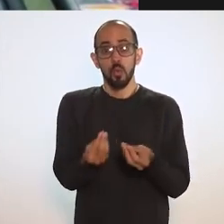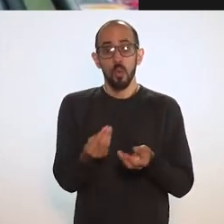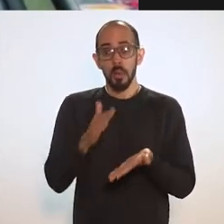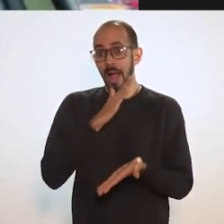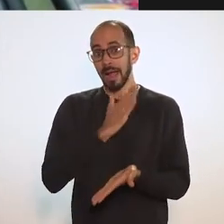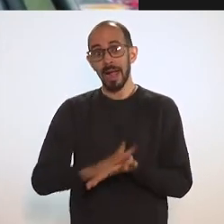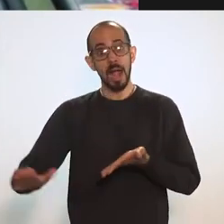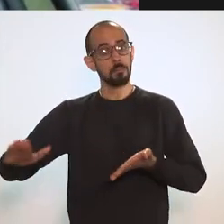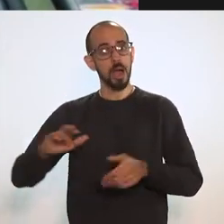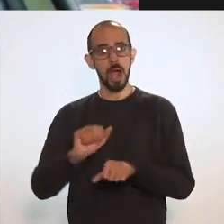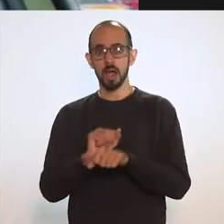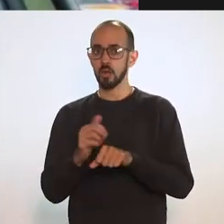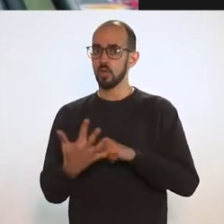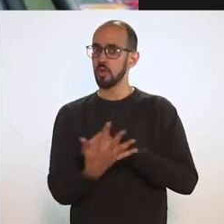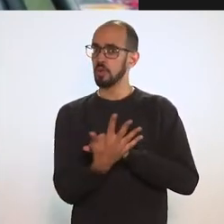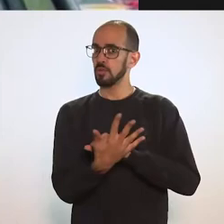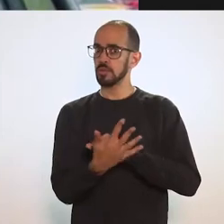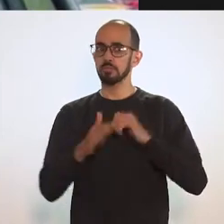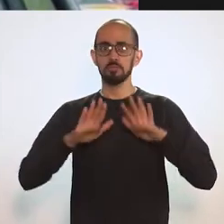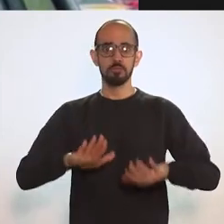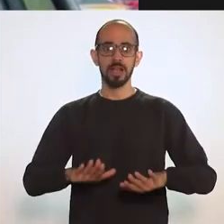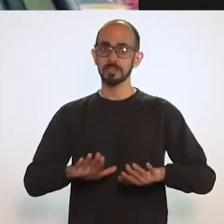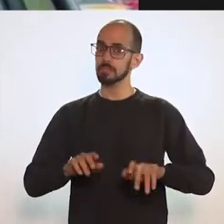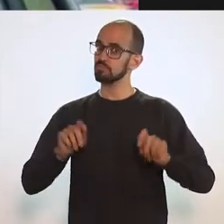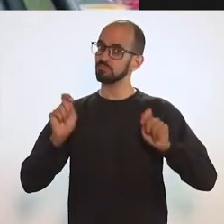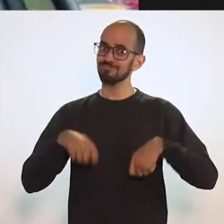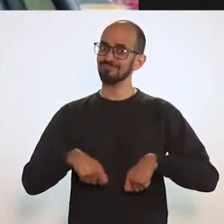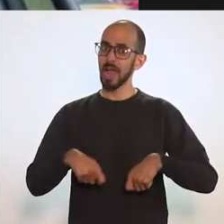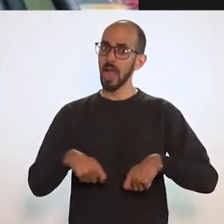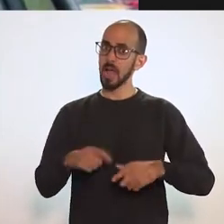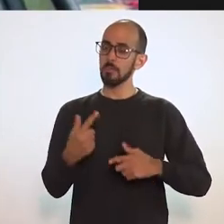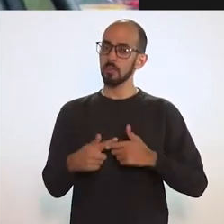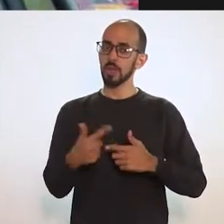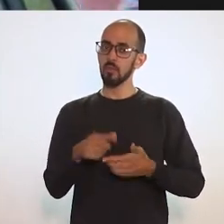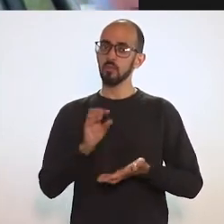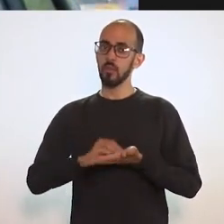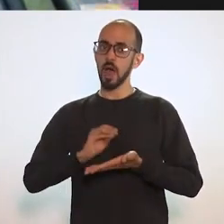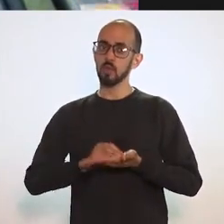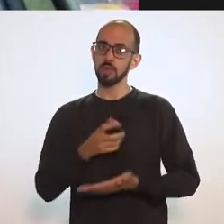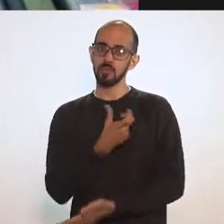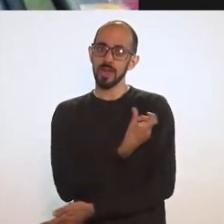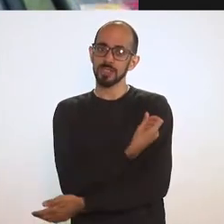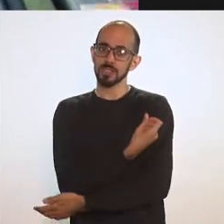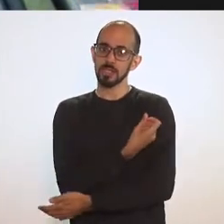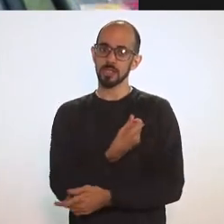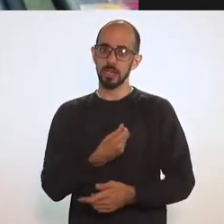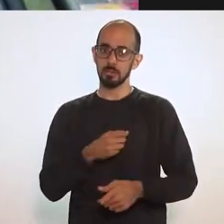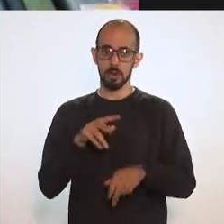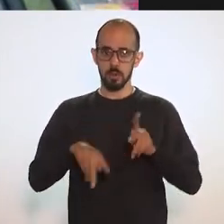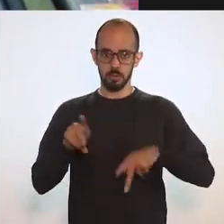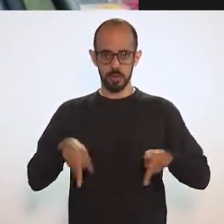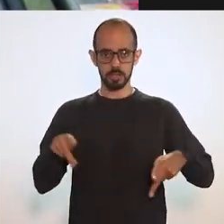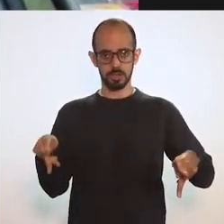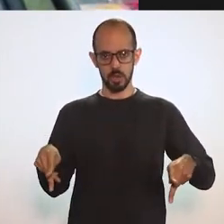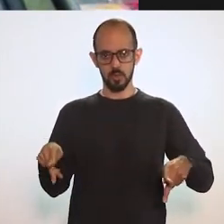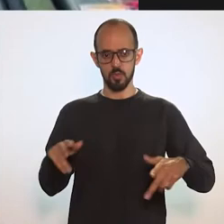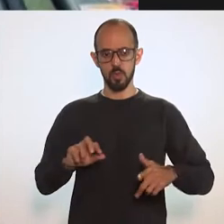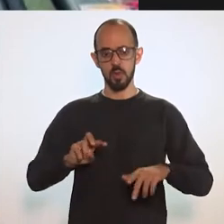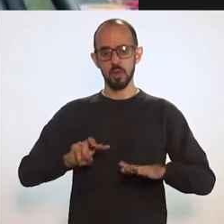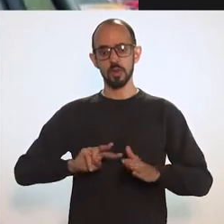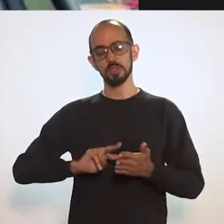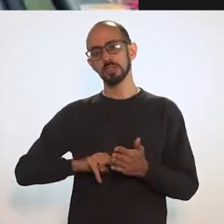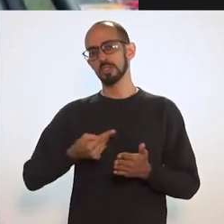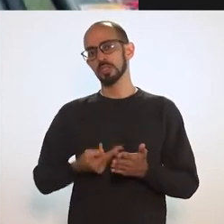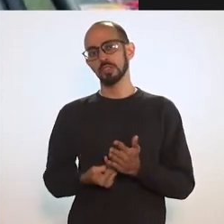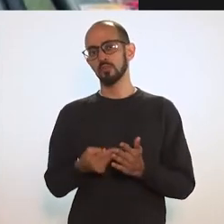gente não tem vacina para vacinar. Mas olha só, tecnicamente seria até possível se tivéssemos todas as vacinas disponíveis para toda a população. Ou seja, está ao